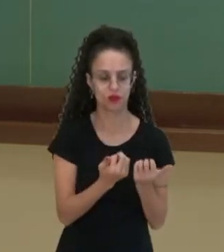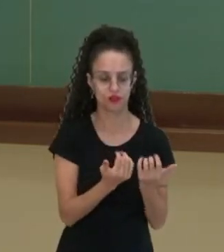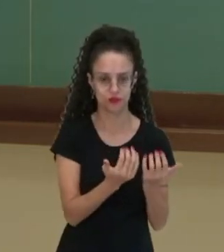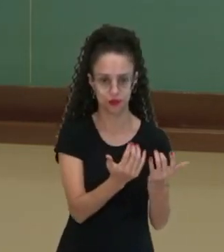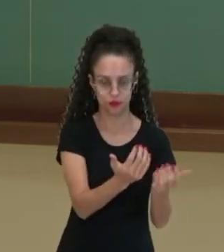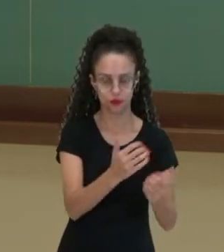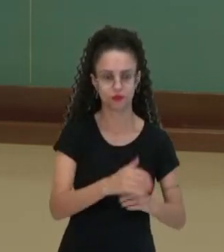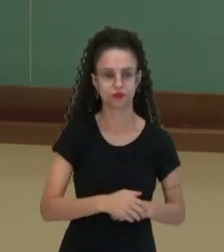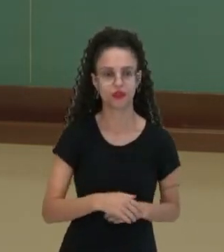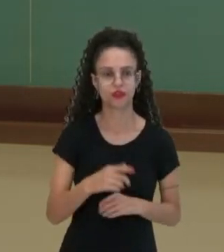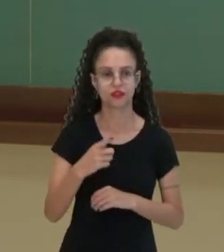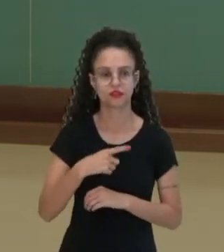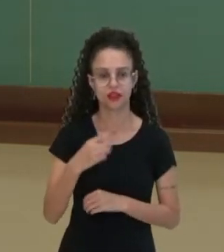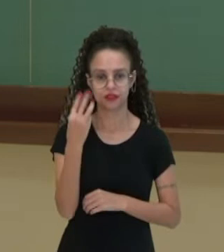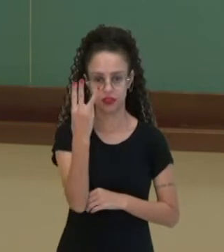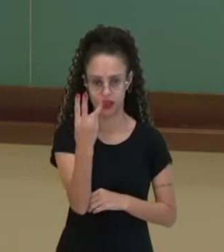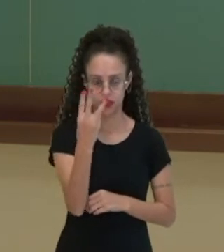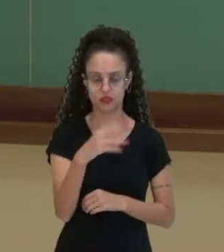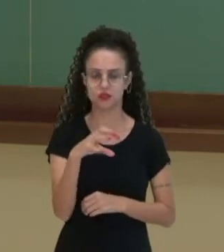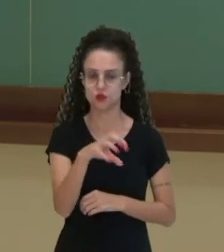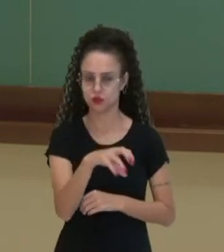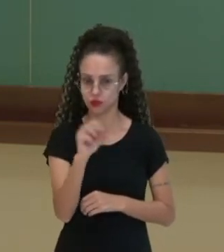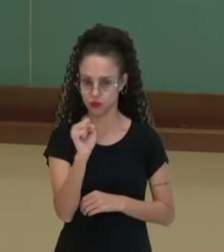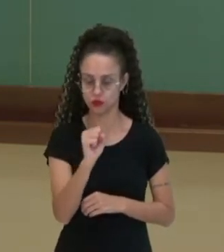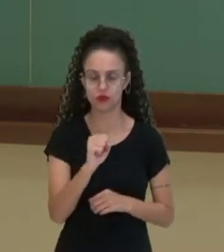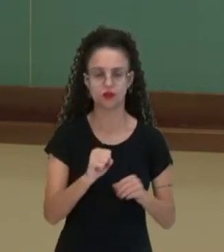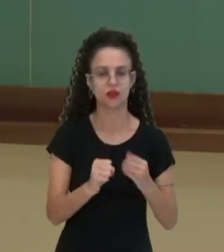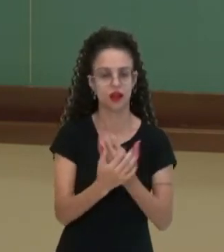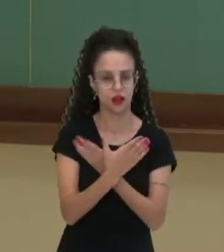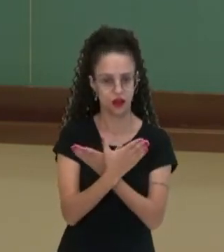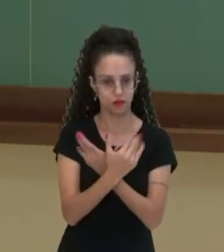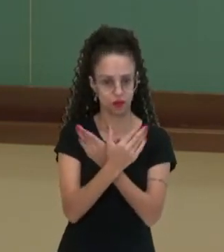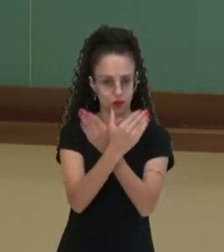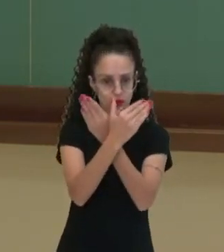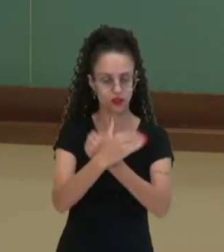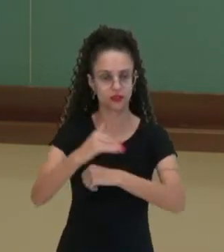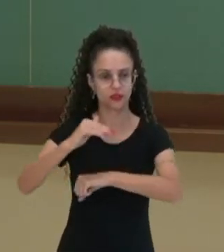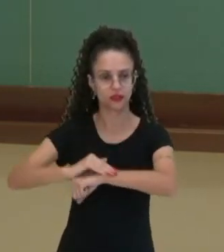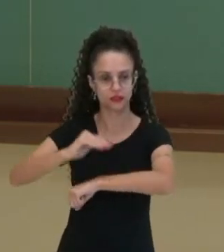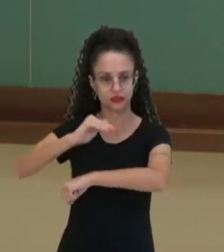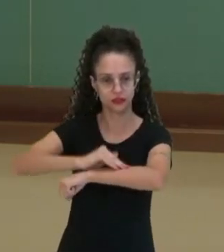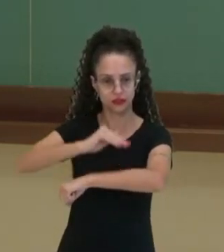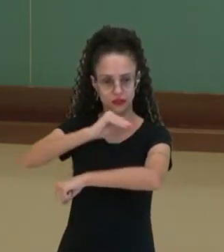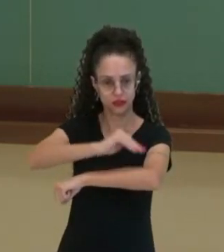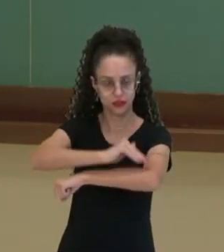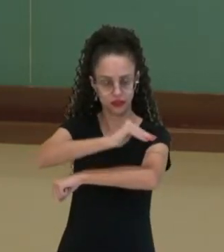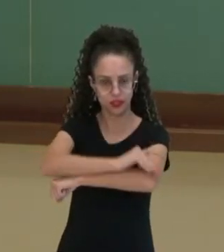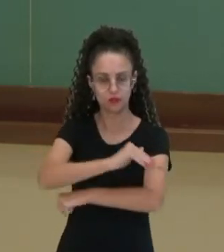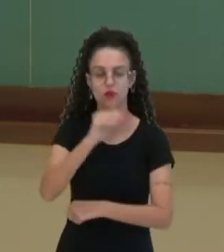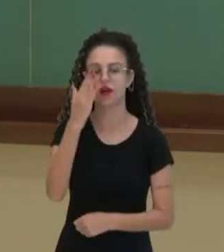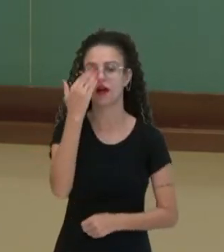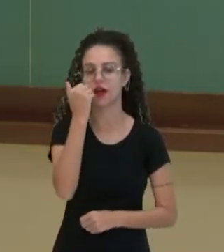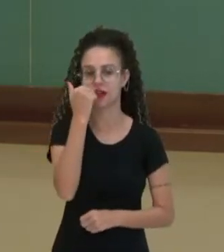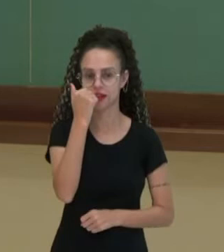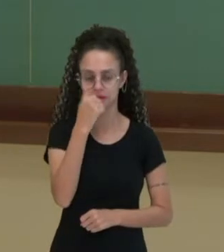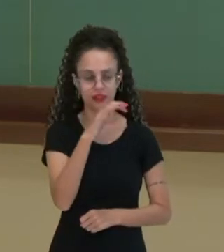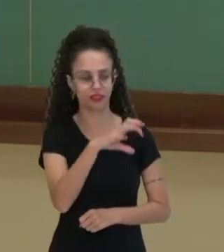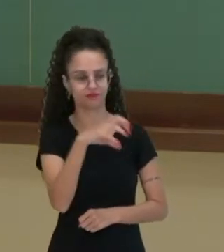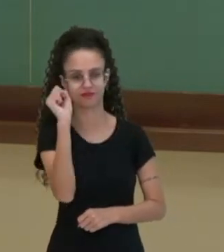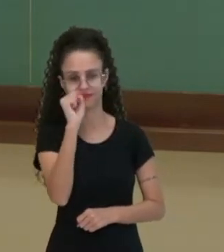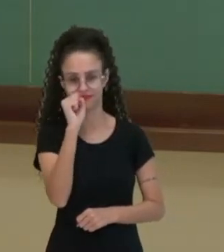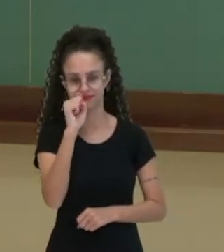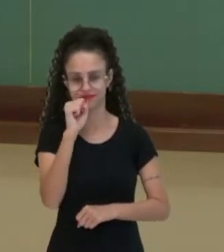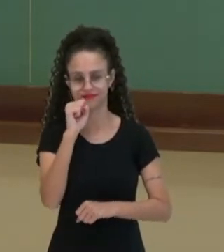observa. Então, nós temos três consumidores: a borboleta, nós temos o sapo que vai se alimentar da